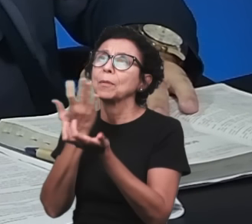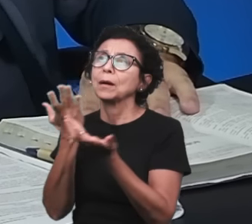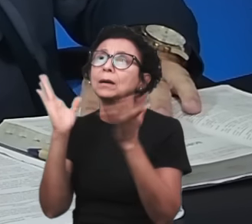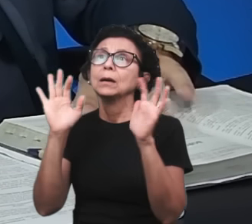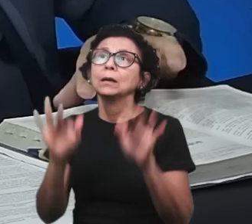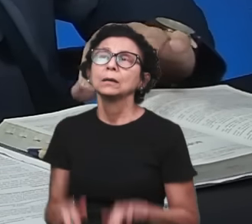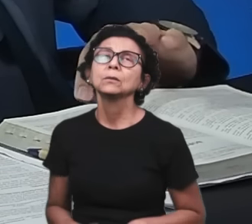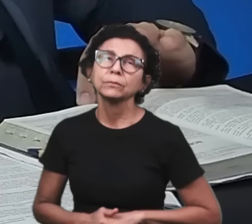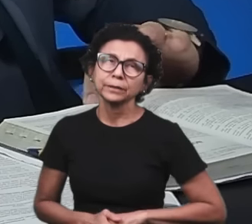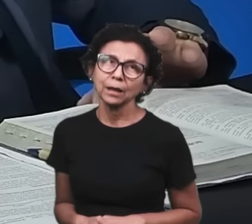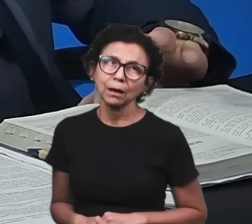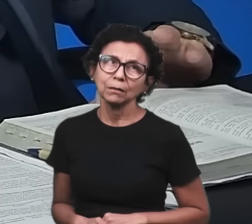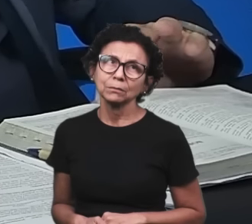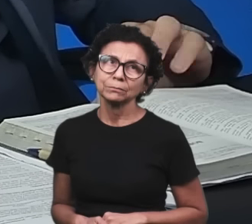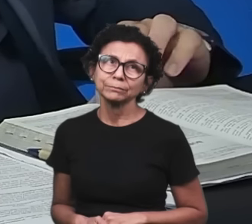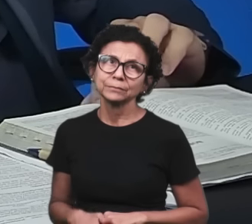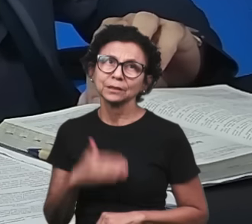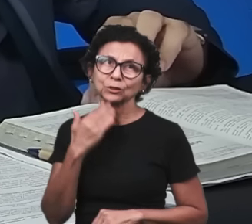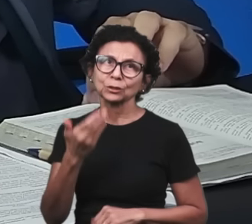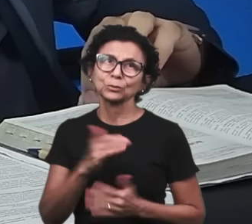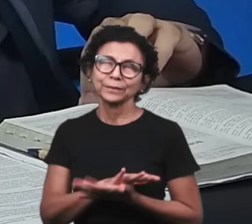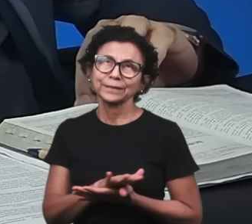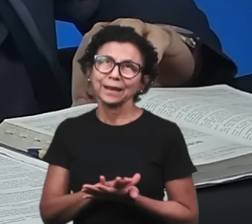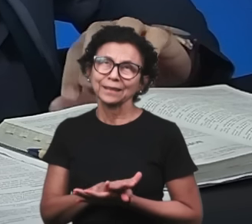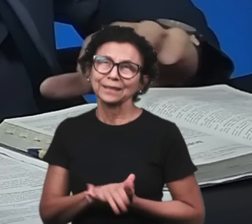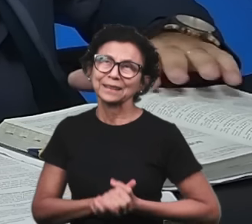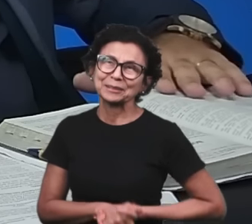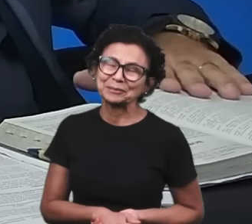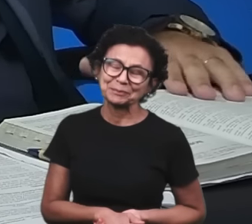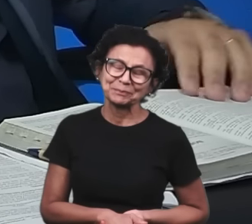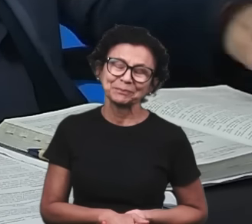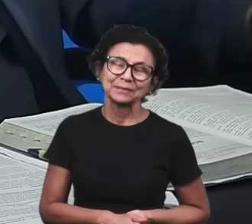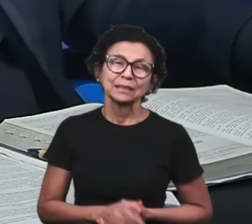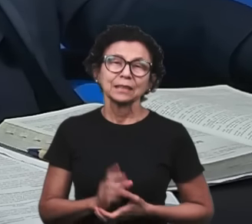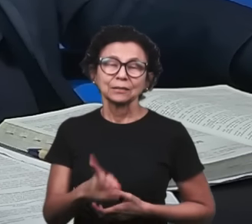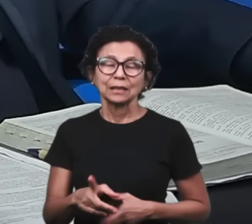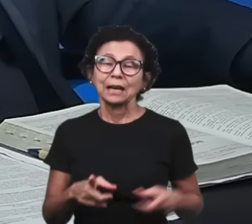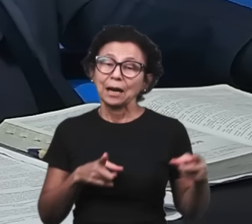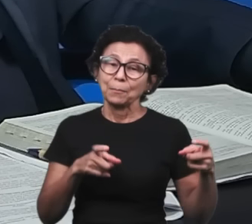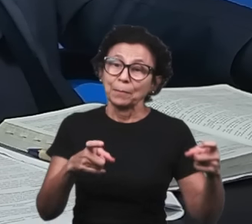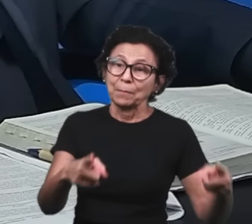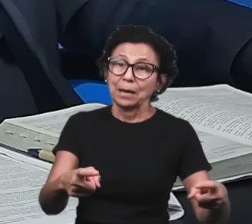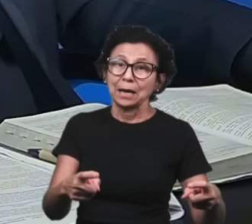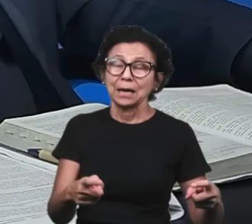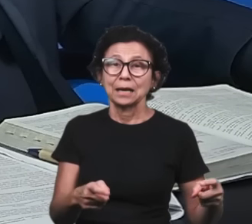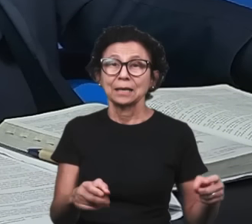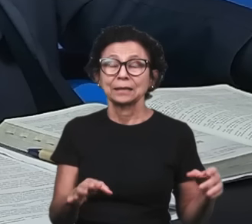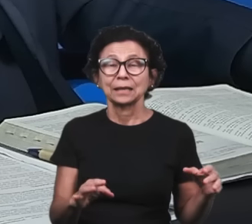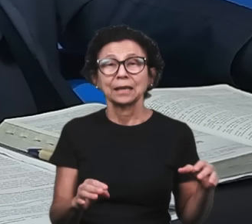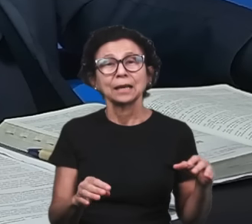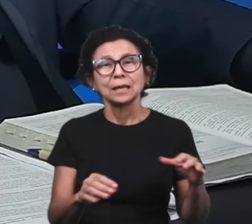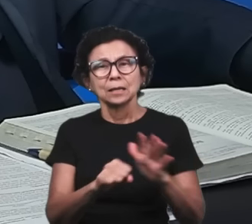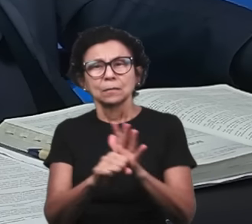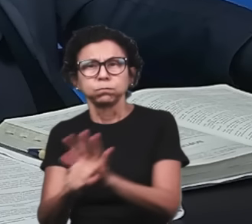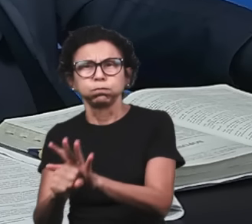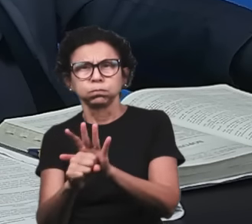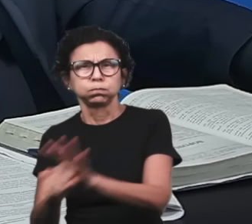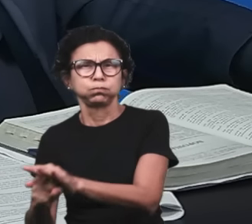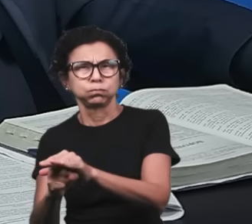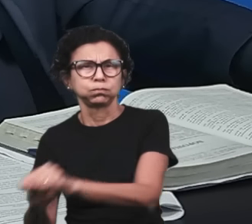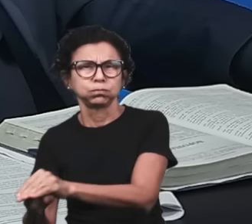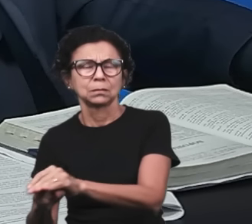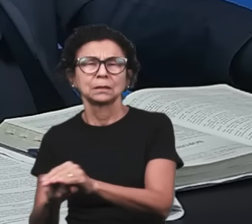e nada tinha sido resolvido. A guerra continuava, a opressão continuava, mas ele agora já